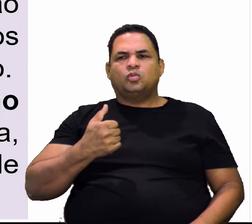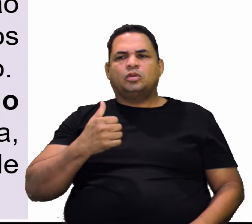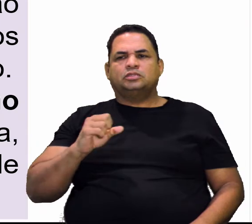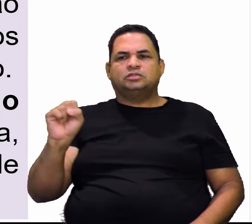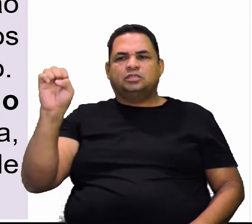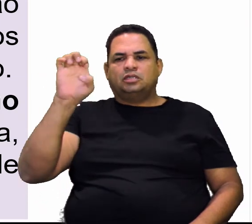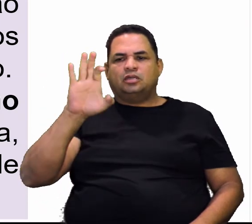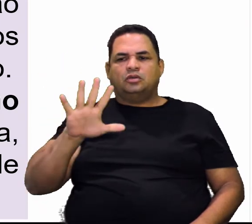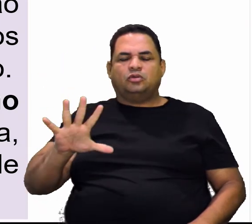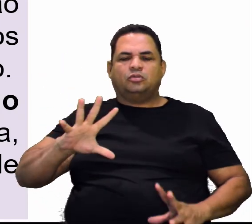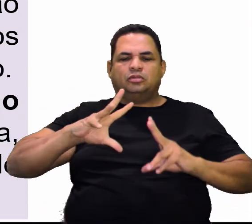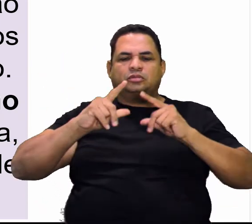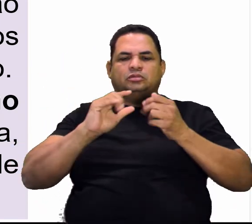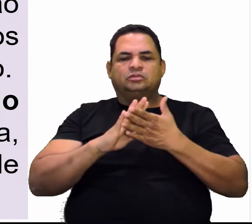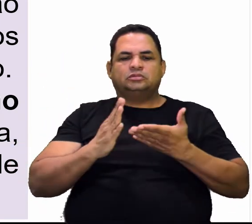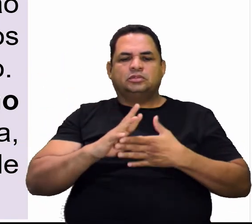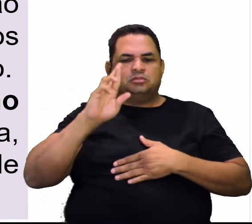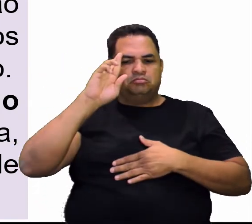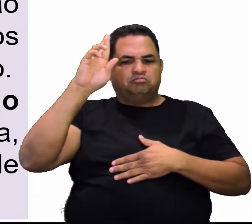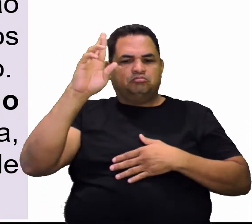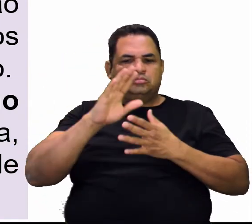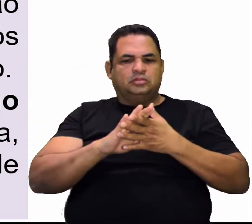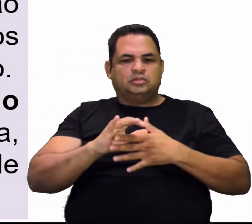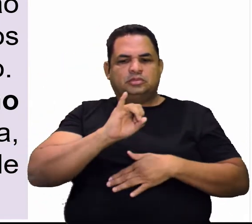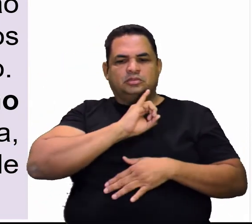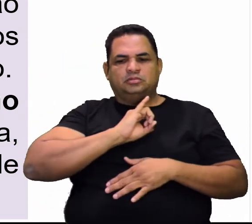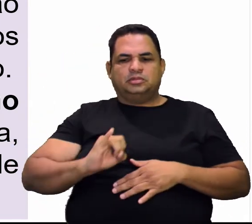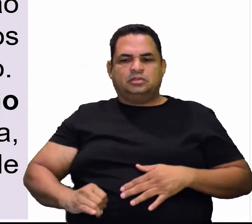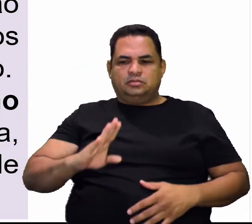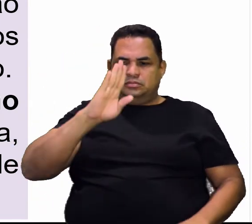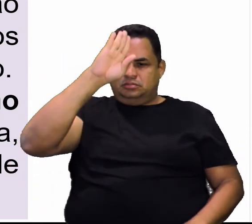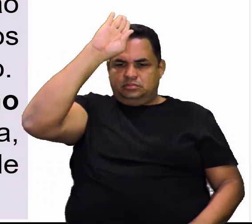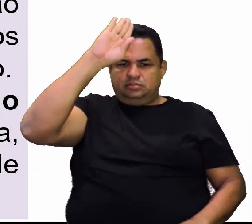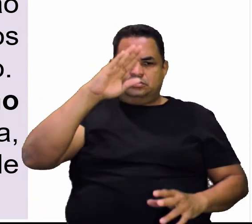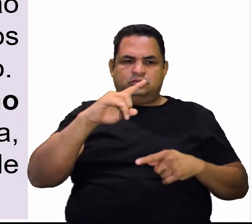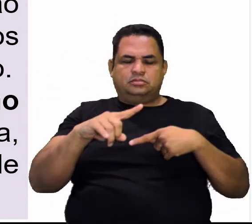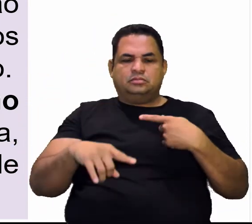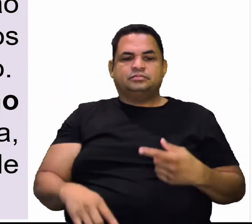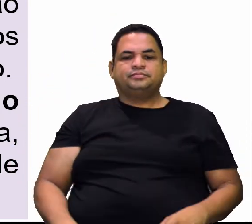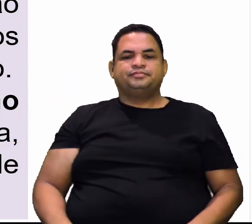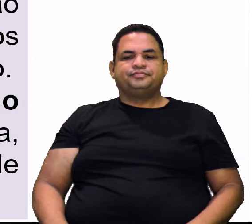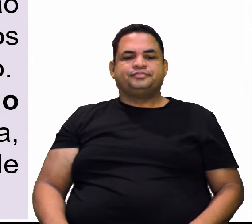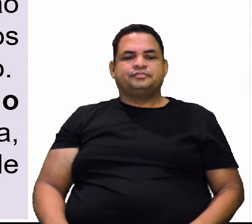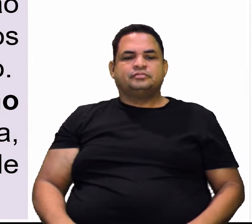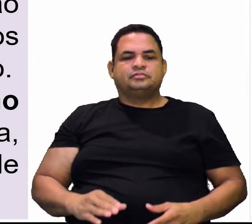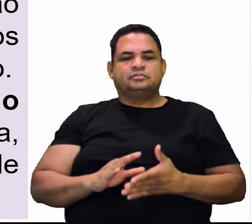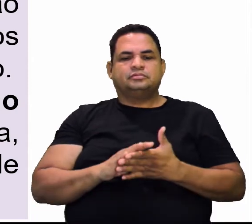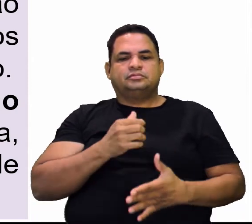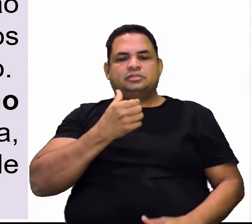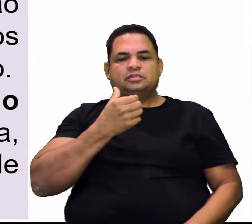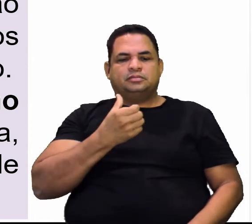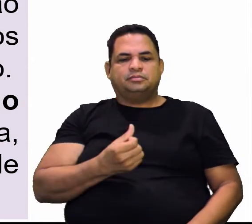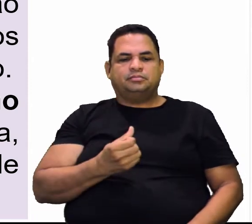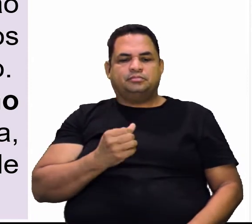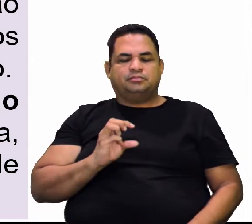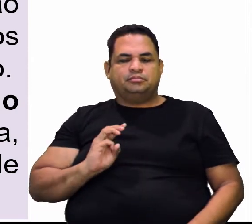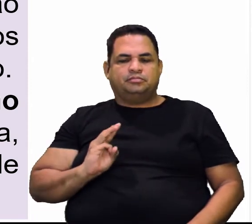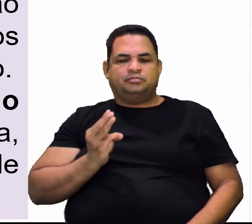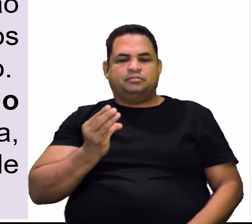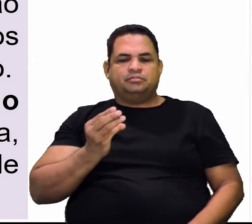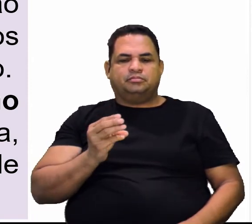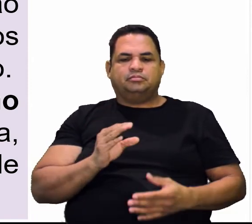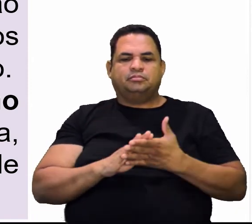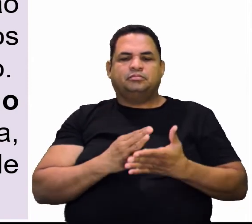hein? Estavam sob domínio do Império Romano. Sob o domínio do Império Romano estavam 6 milhões